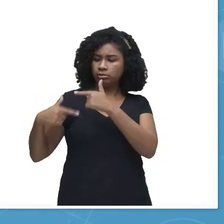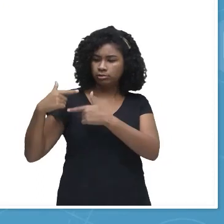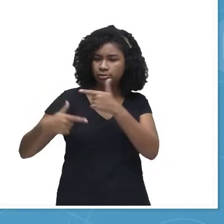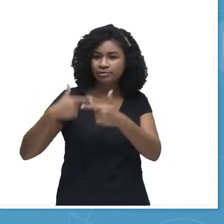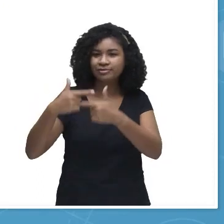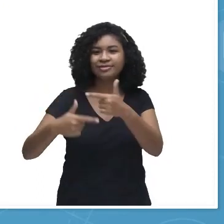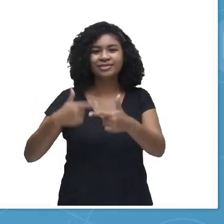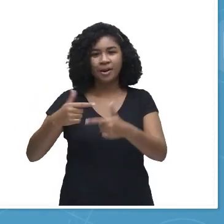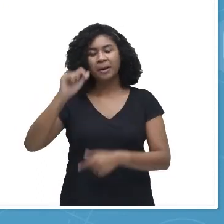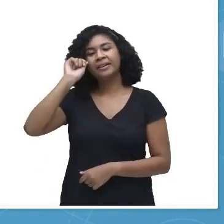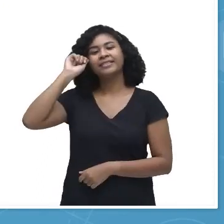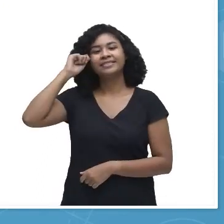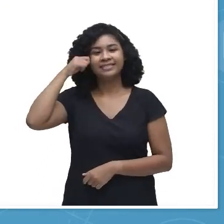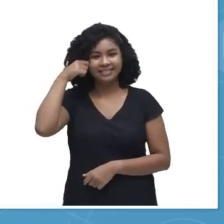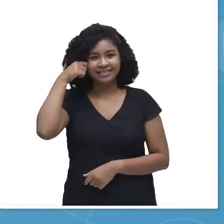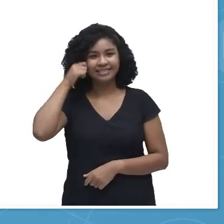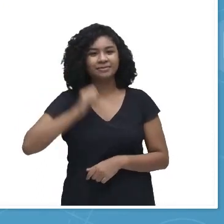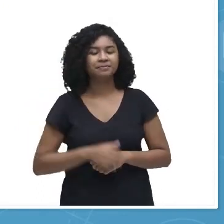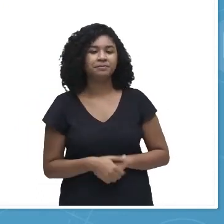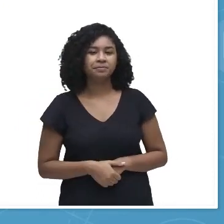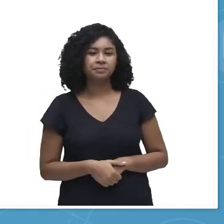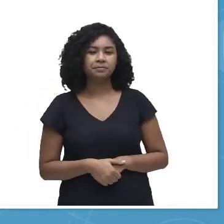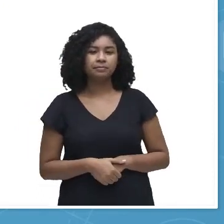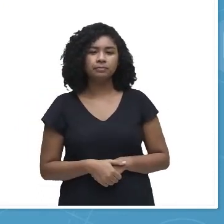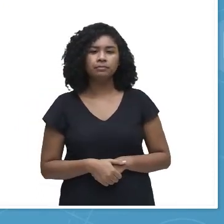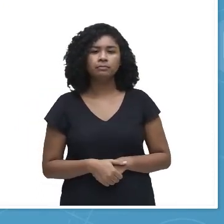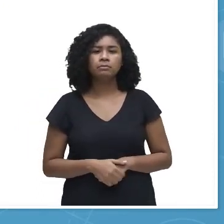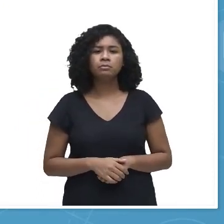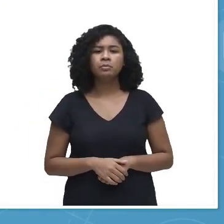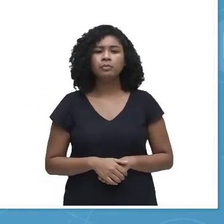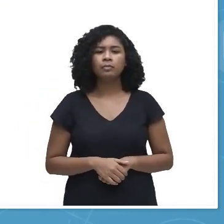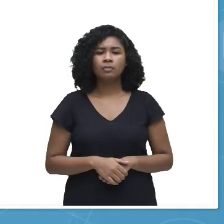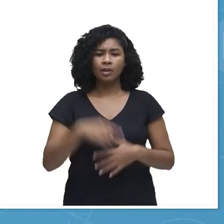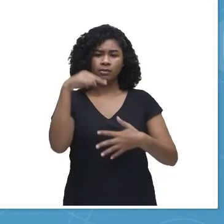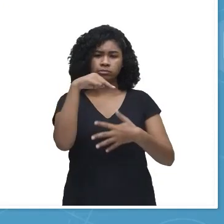grandes representantes afrodescendentes. Qual dessas mulheres,